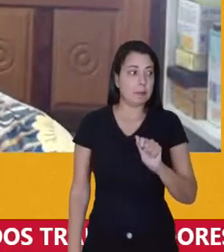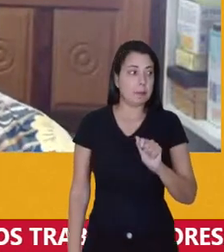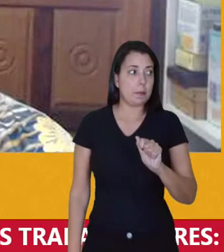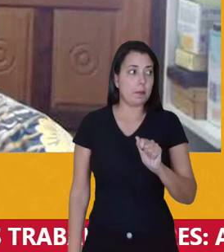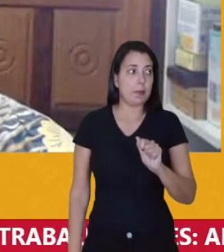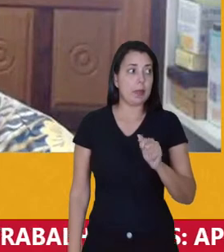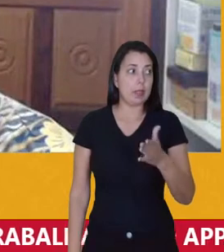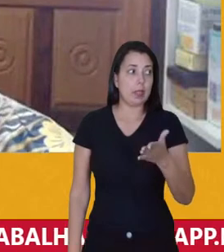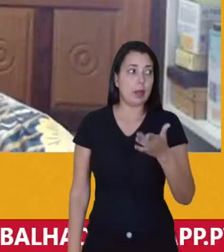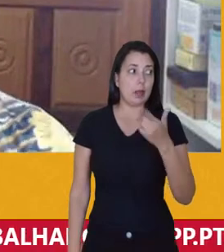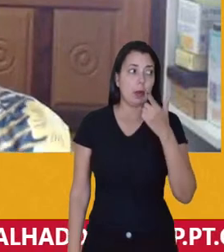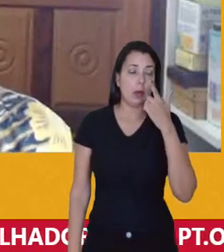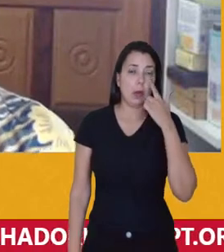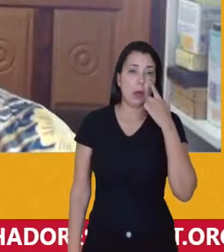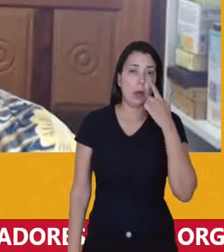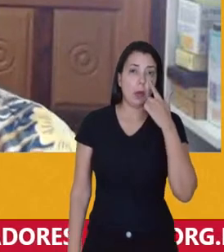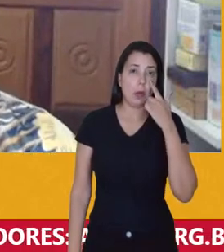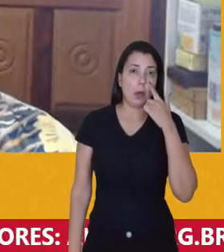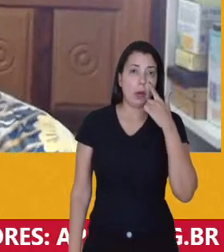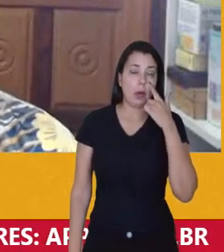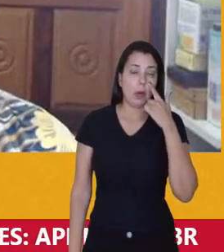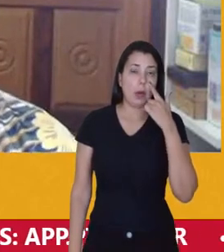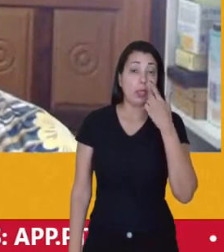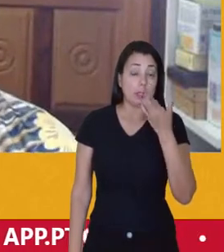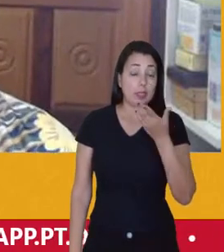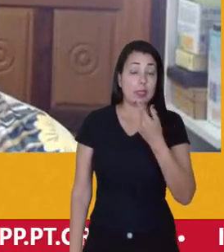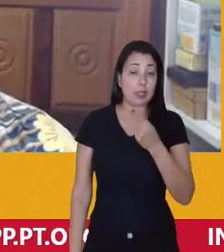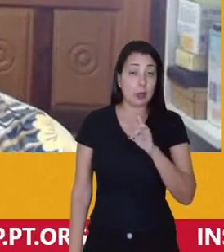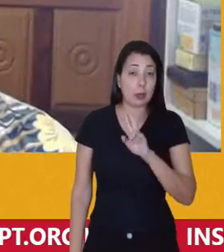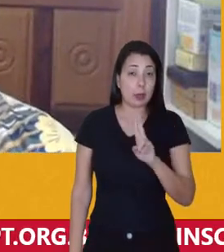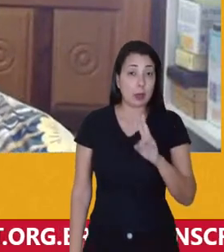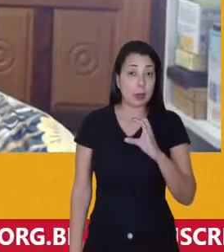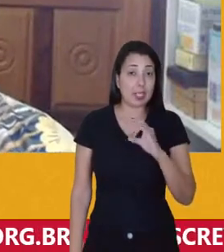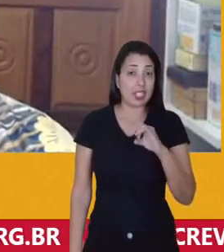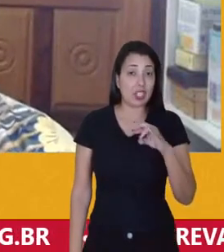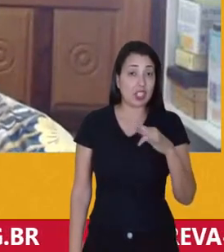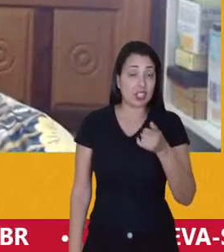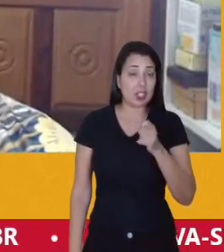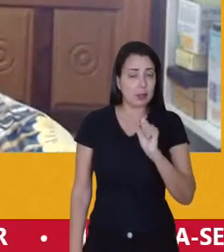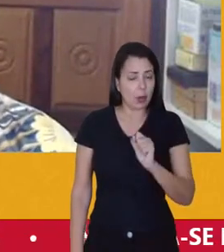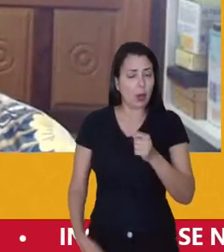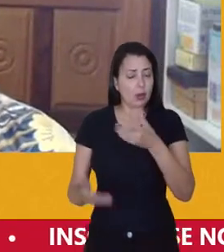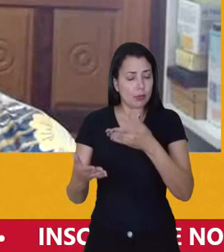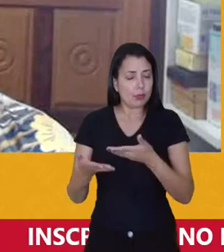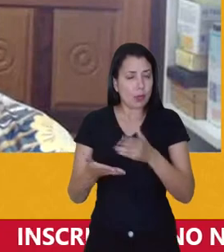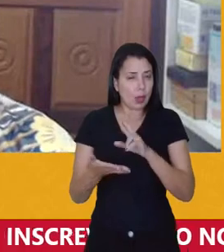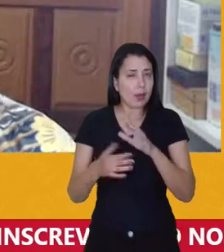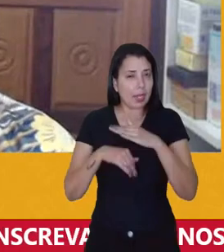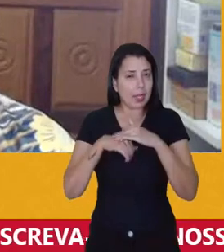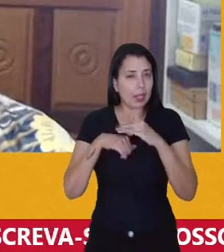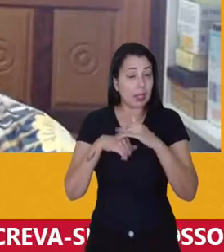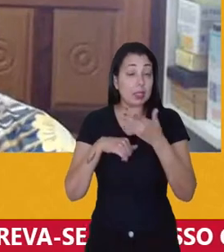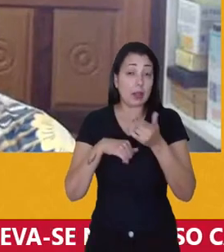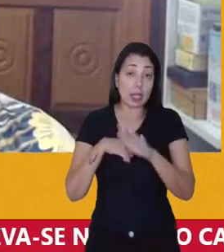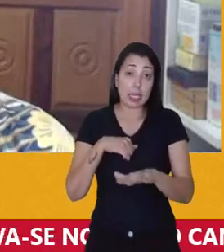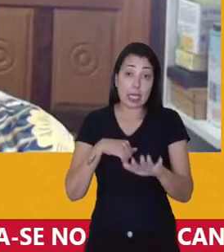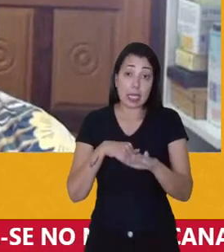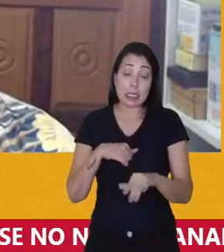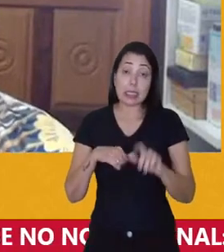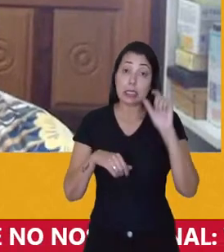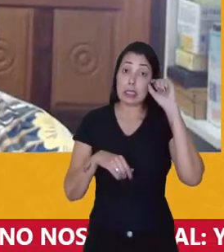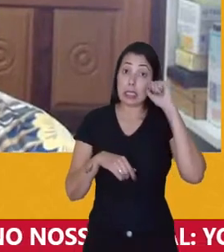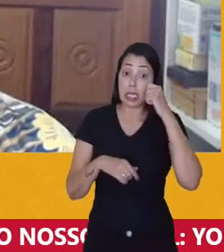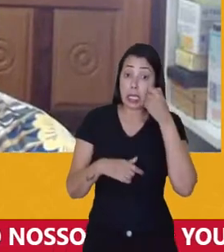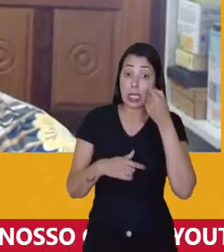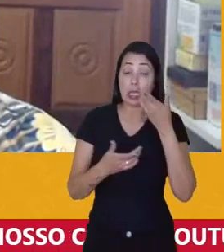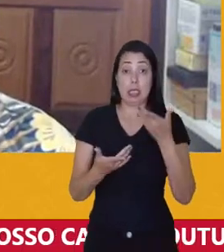olha, Cris, né, como eu gosto de chamar, a discussão sobre as infâncias negras, os destinos,